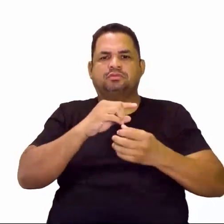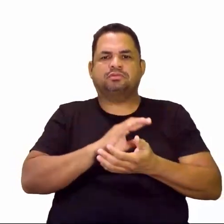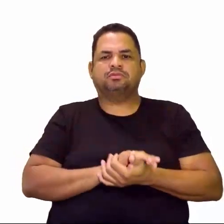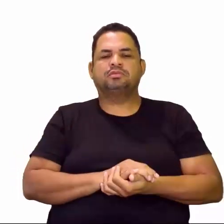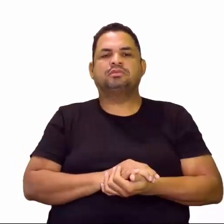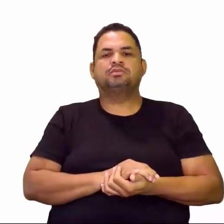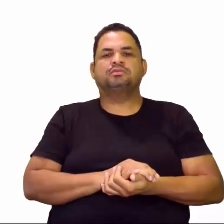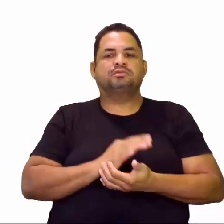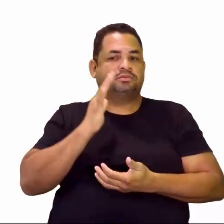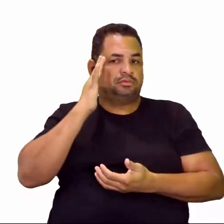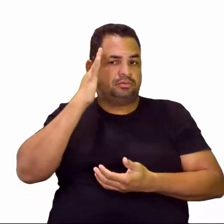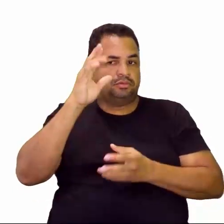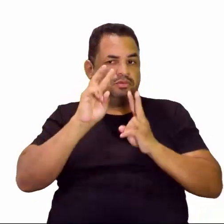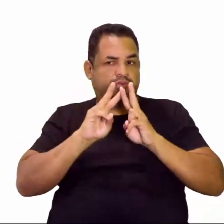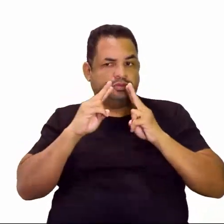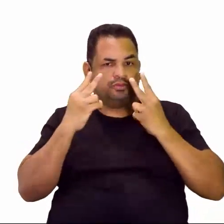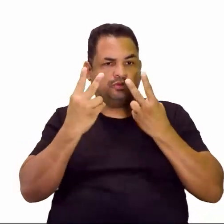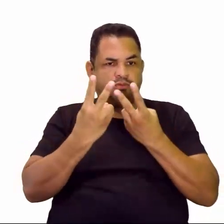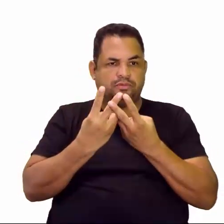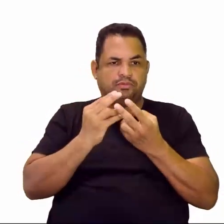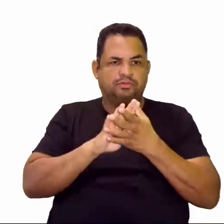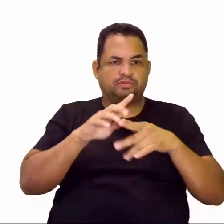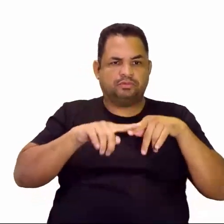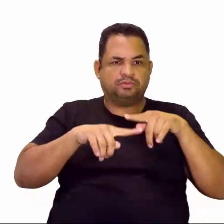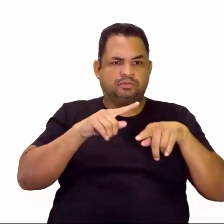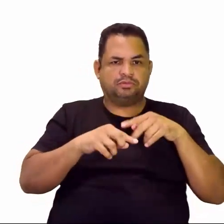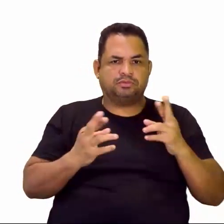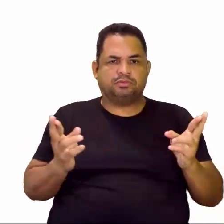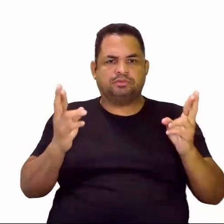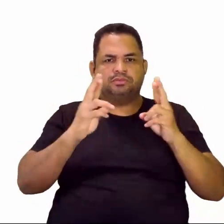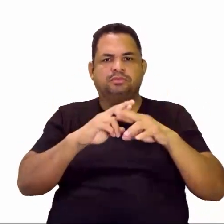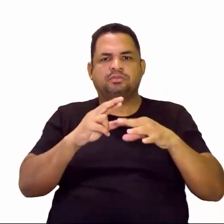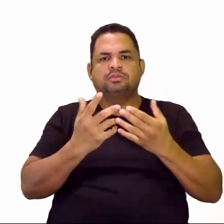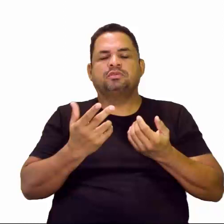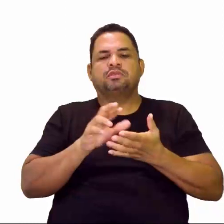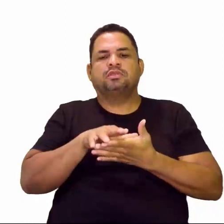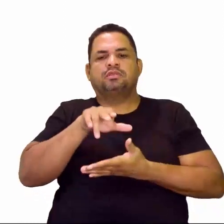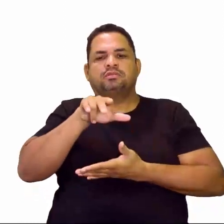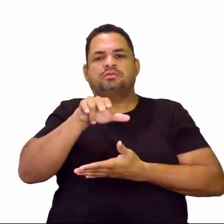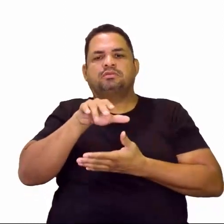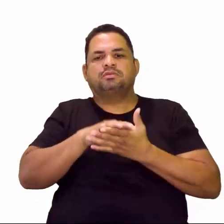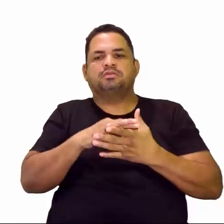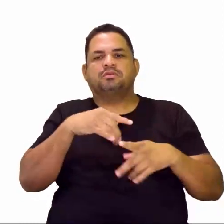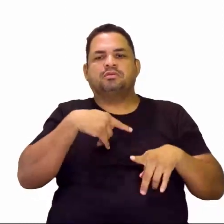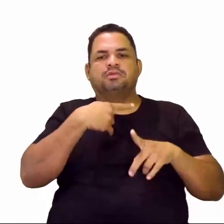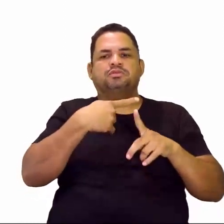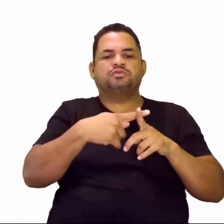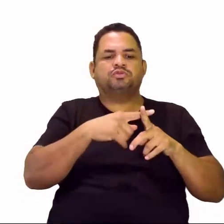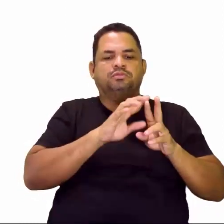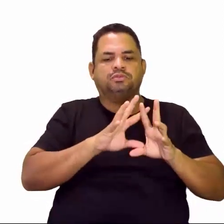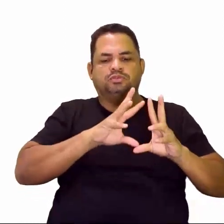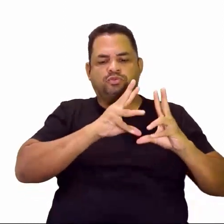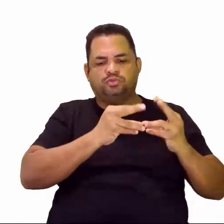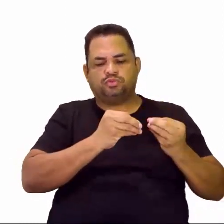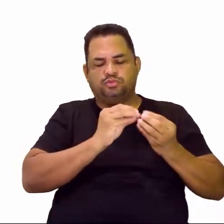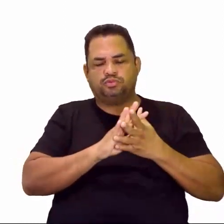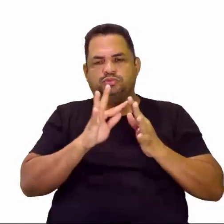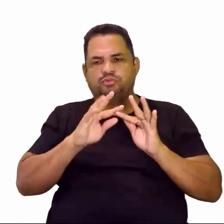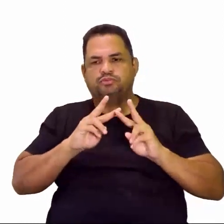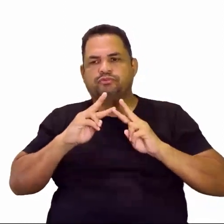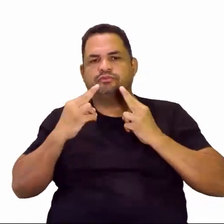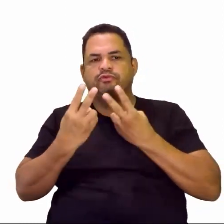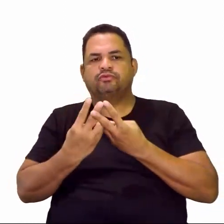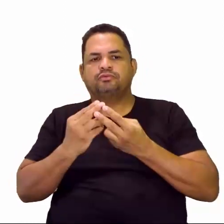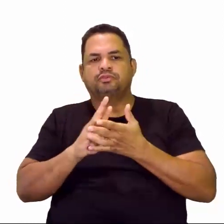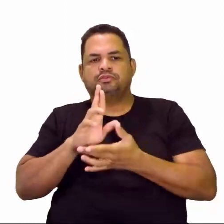átomos. Segundo essa teoria, o volume dos produtos da reação deveriam ser igual à soma dos volumes